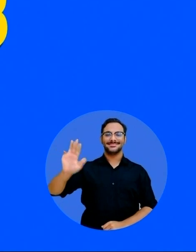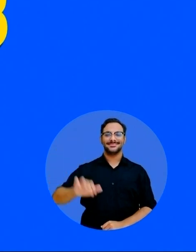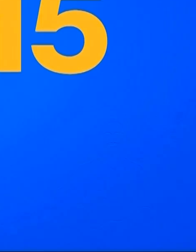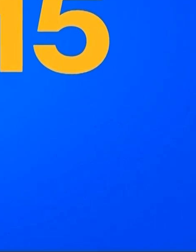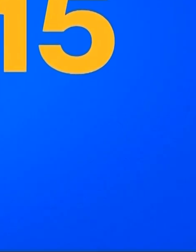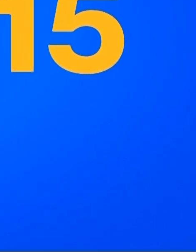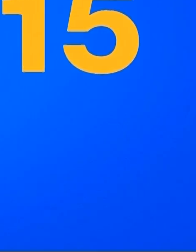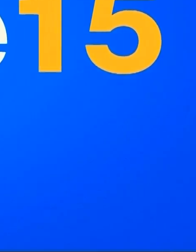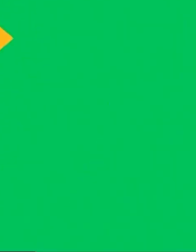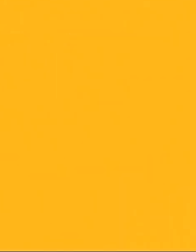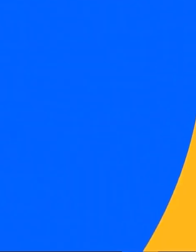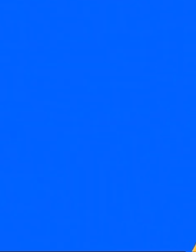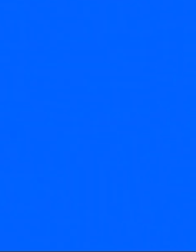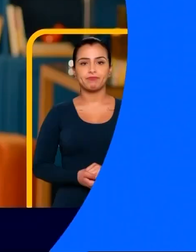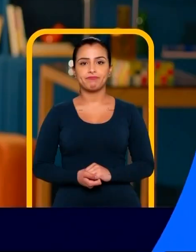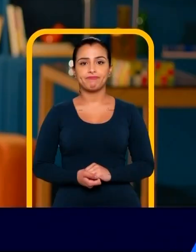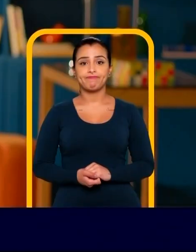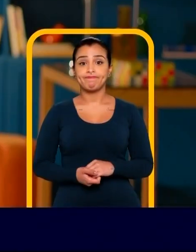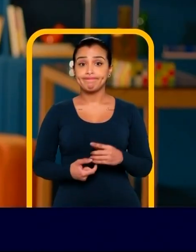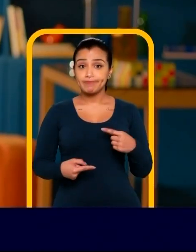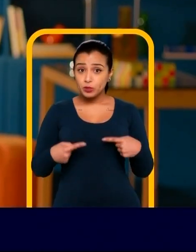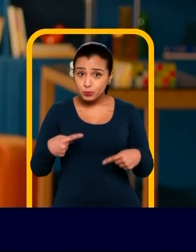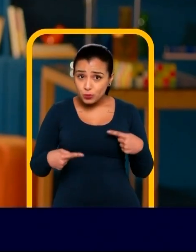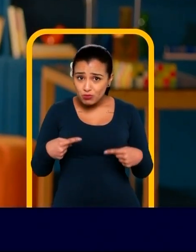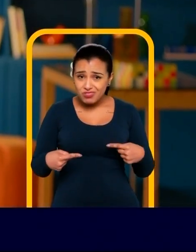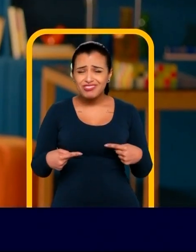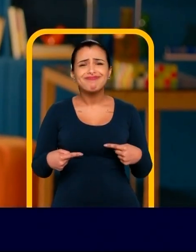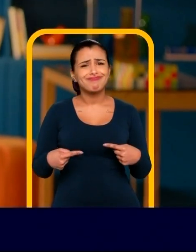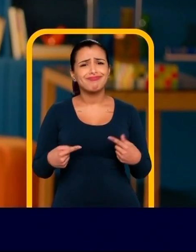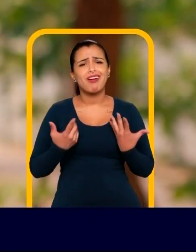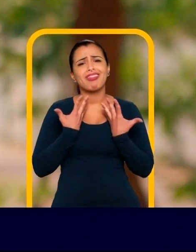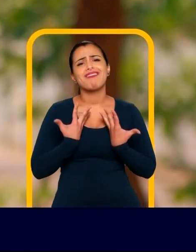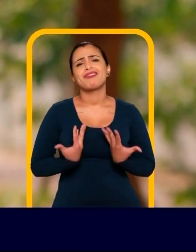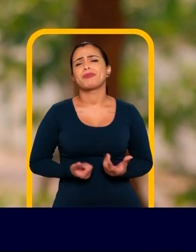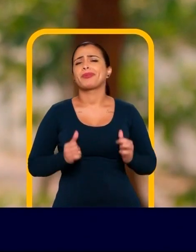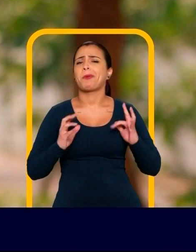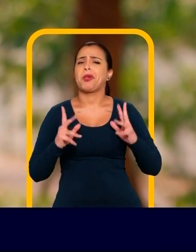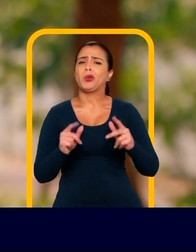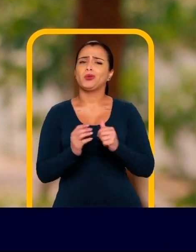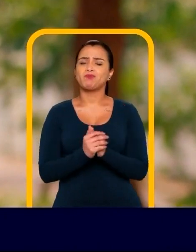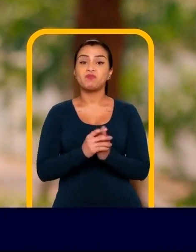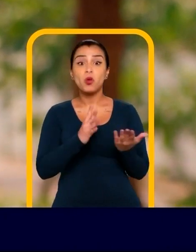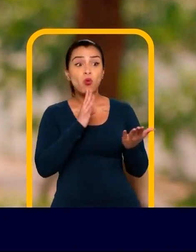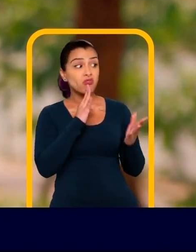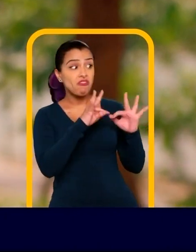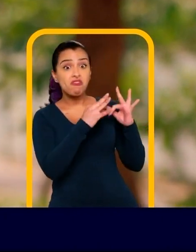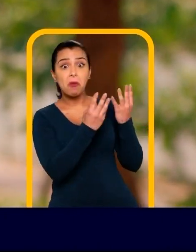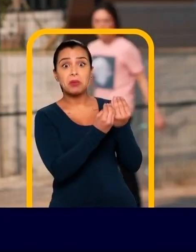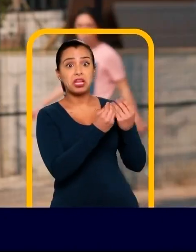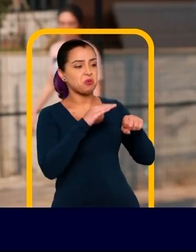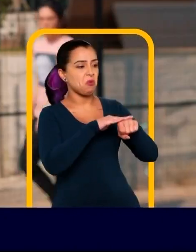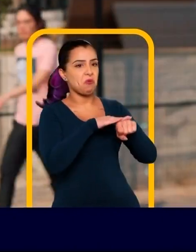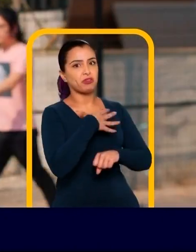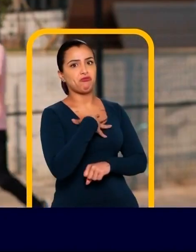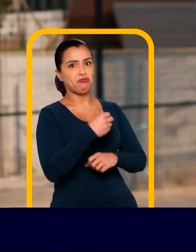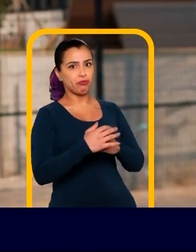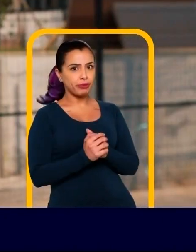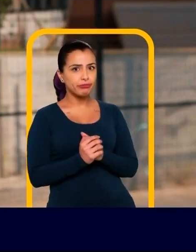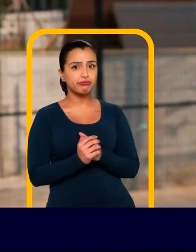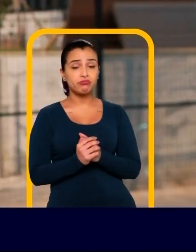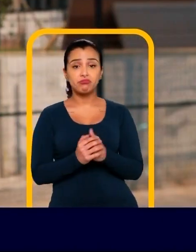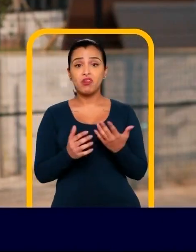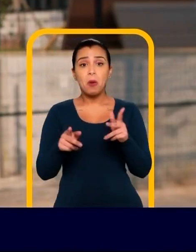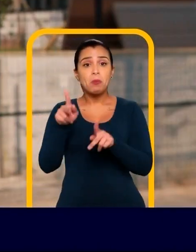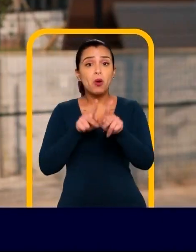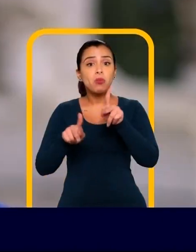Lula lá! A política está sendo uma decepção para todo mundo. Conheço pais que não falam com filhos. A população, em vez de